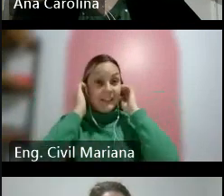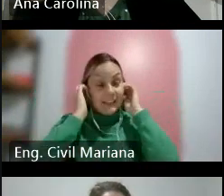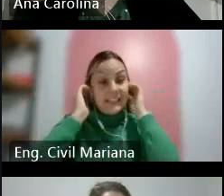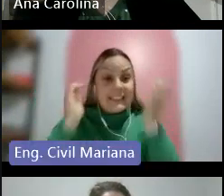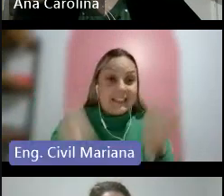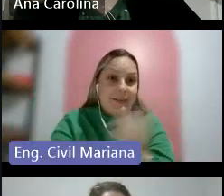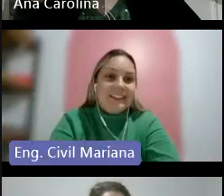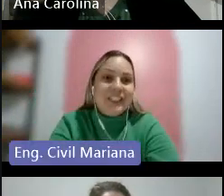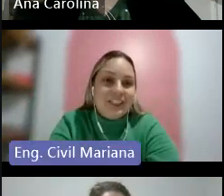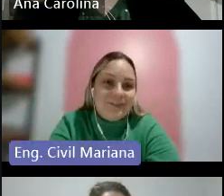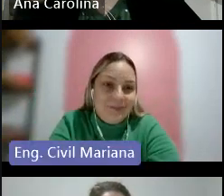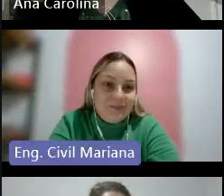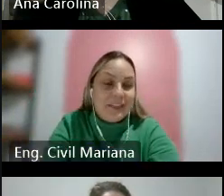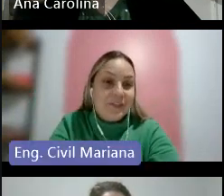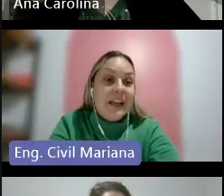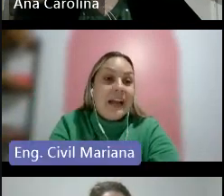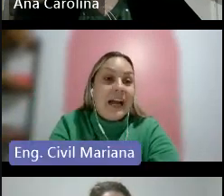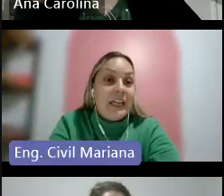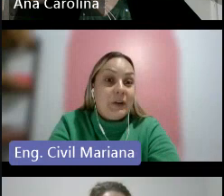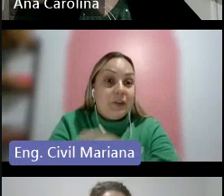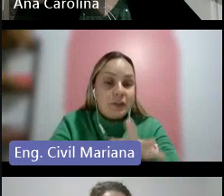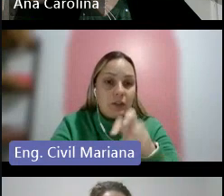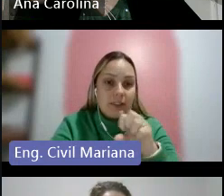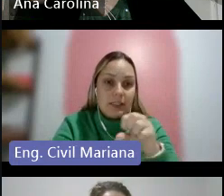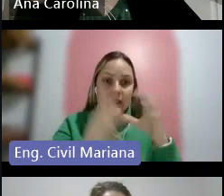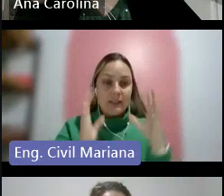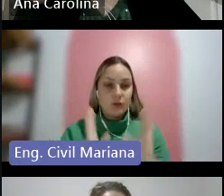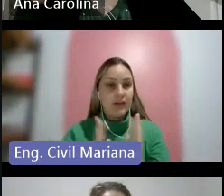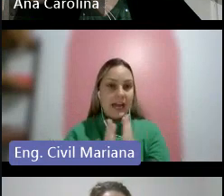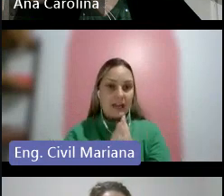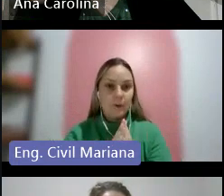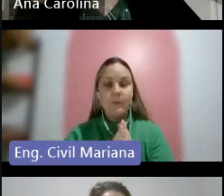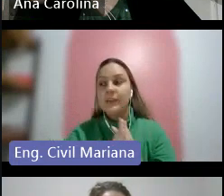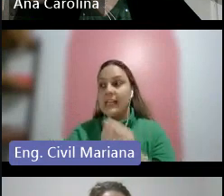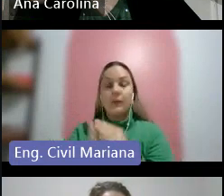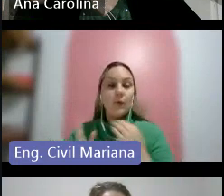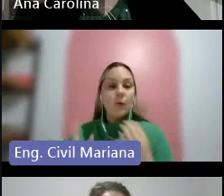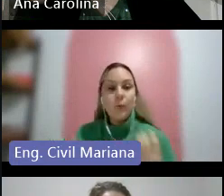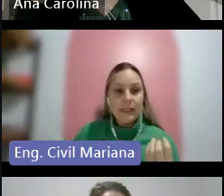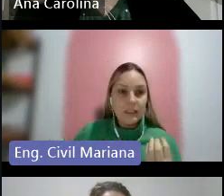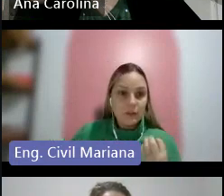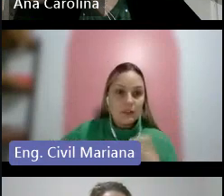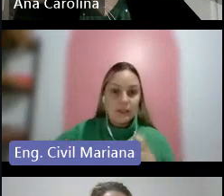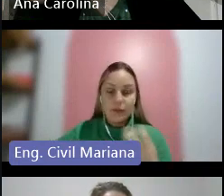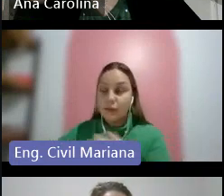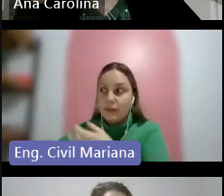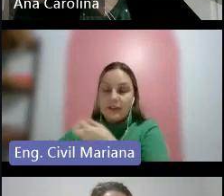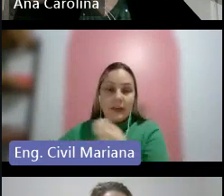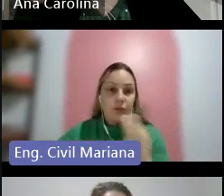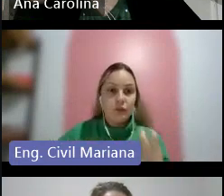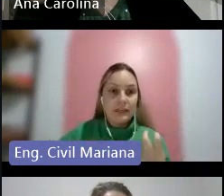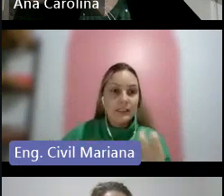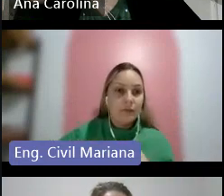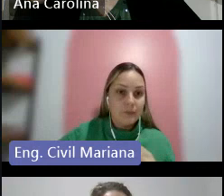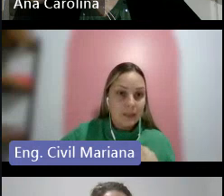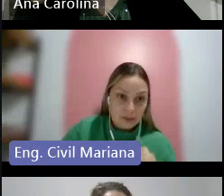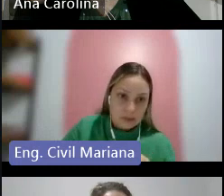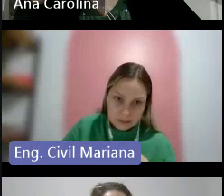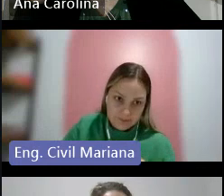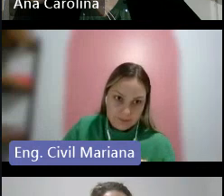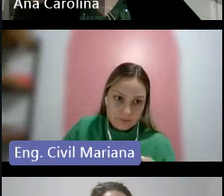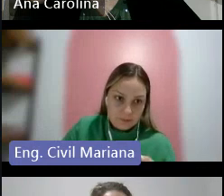embaixo. Exatamente. Mas aí qual foi a solução? Eles escoraram e estão acompanhando se a estrutura vai continuar